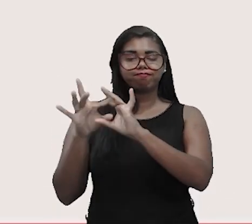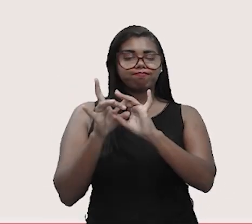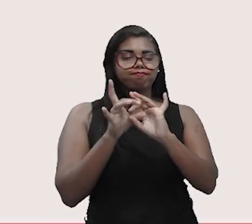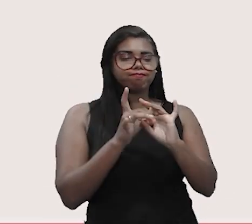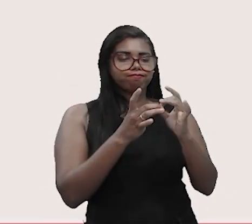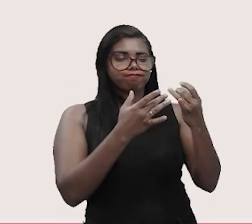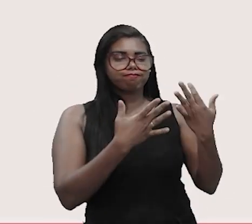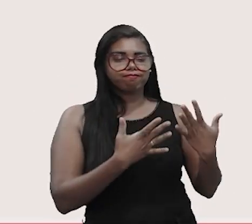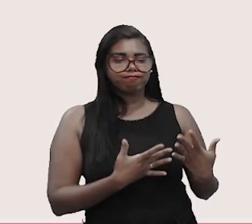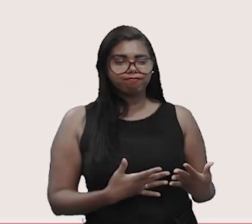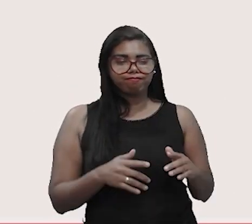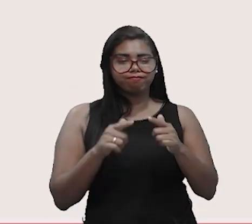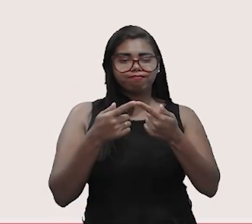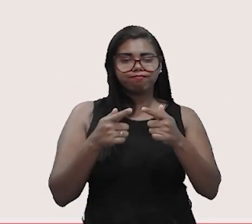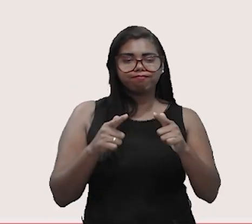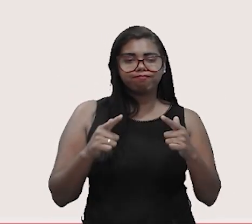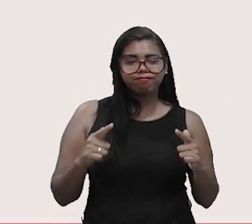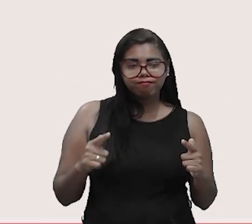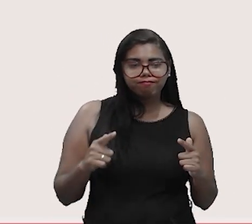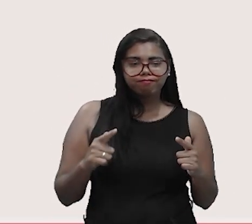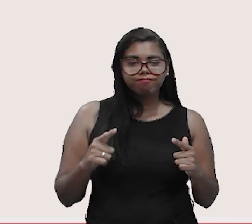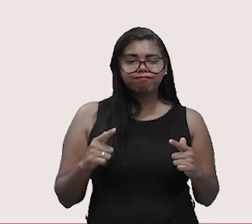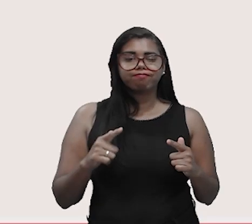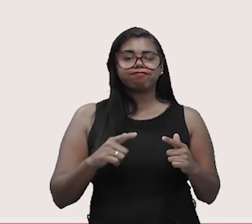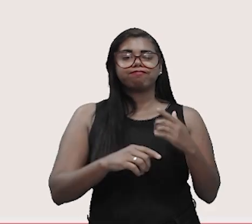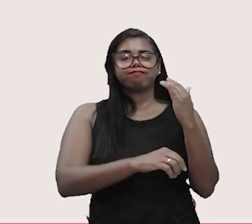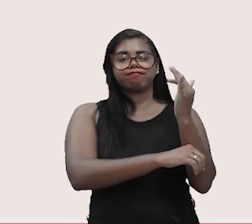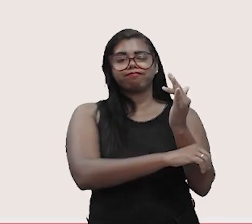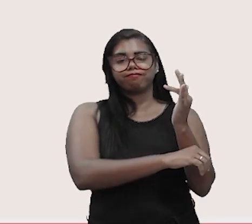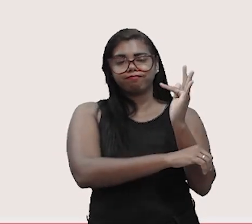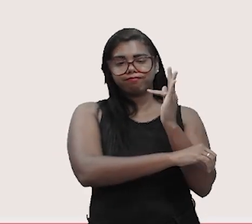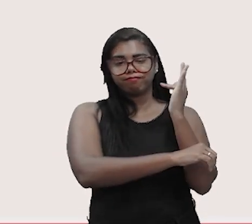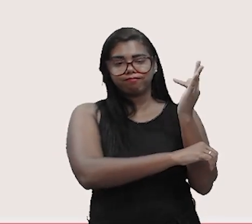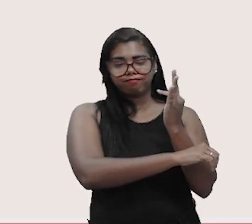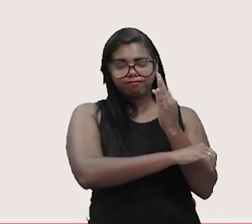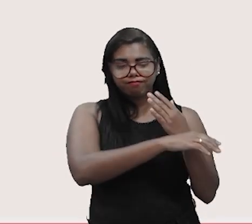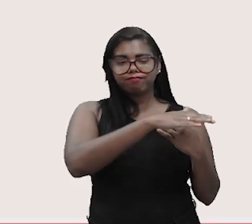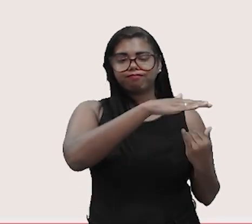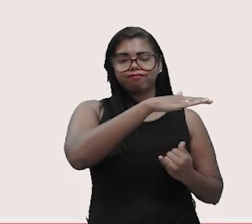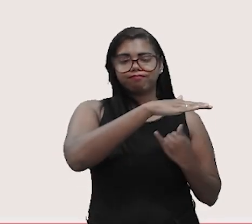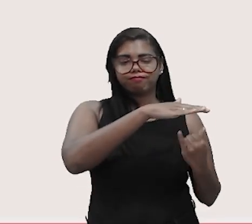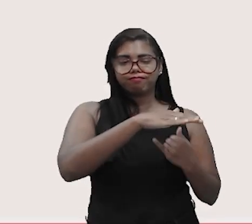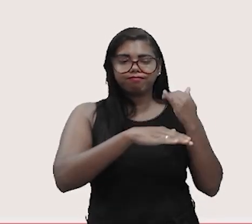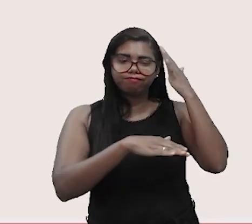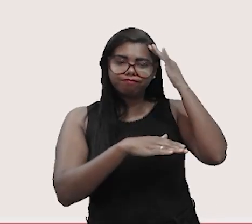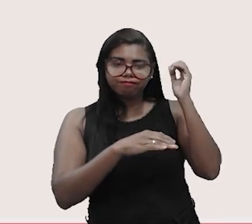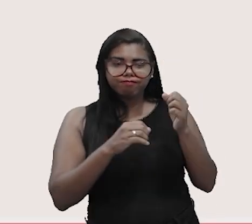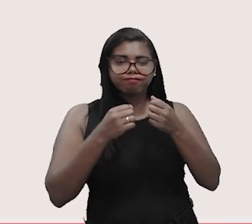da gramática da norma padrão, isso aqui, ó, a linguagem, ó,